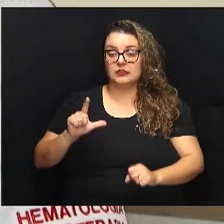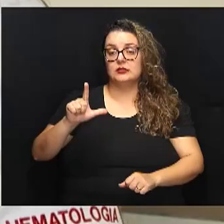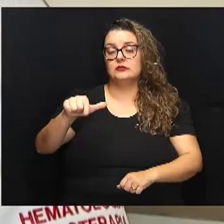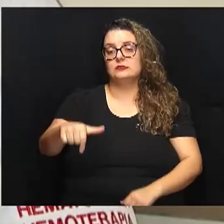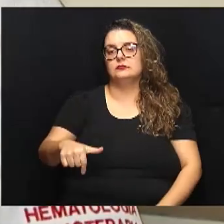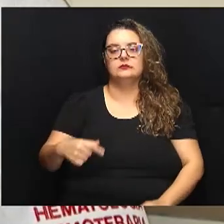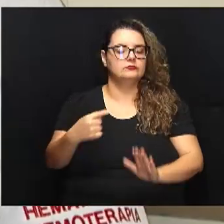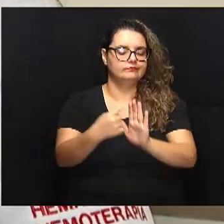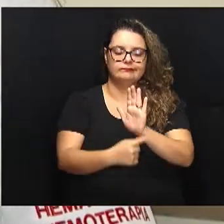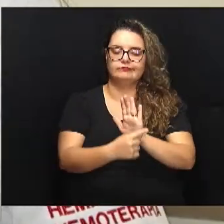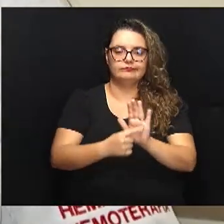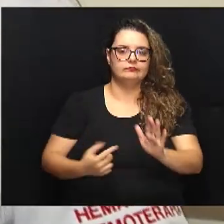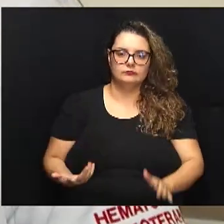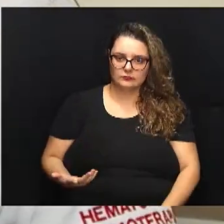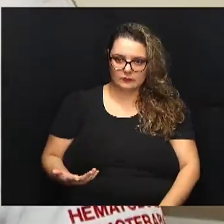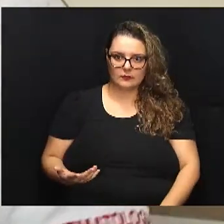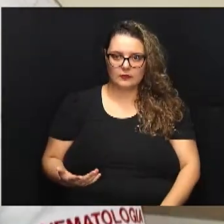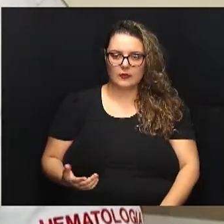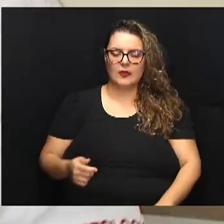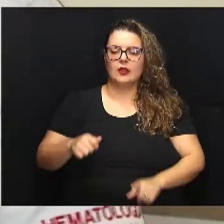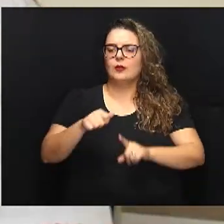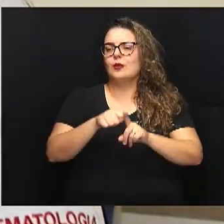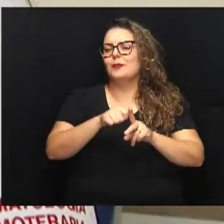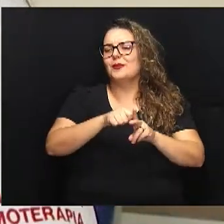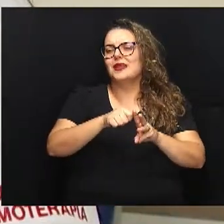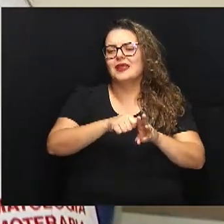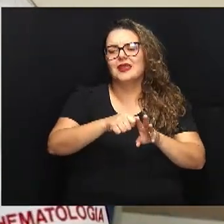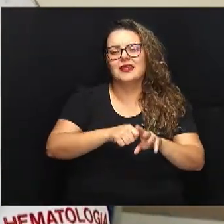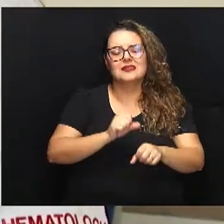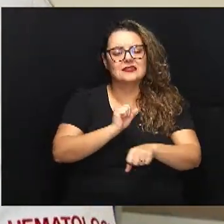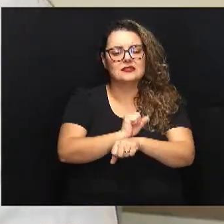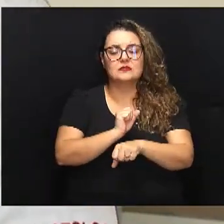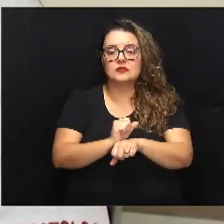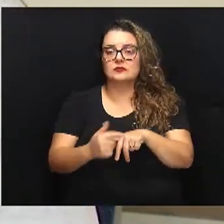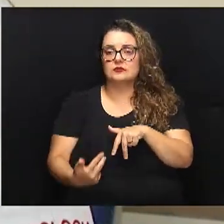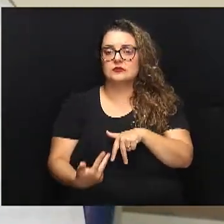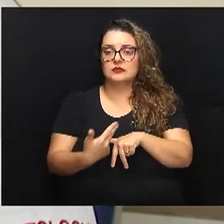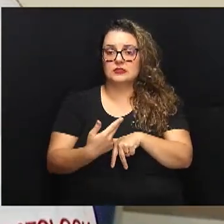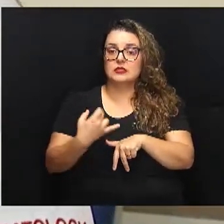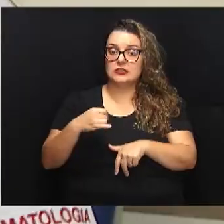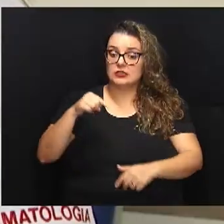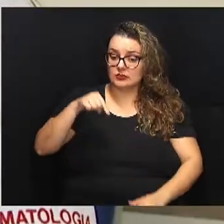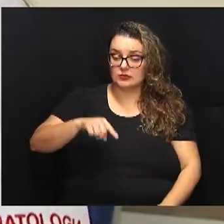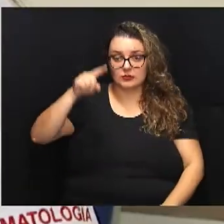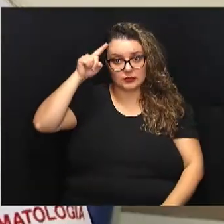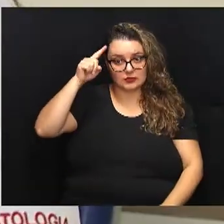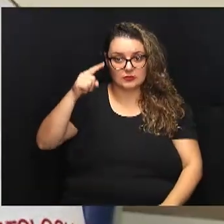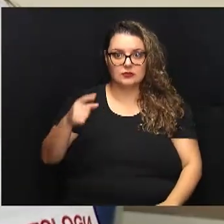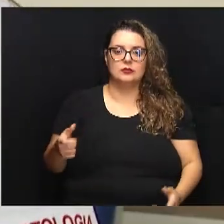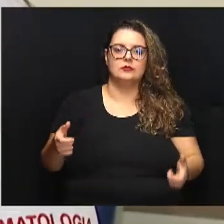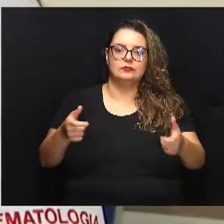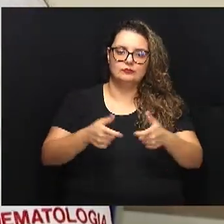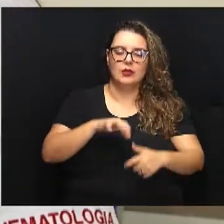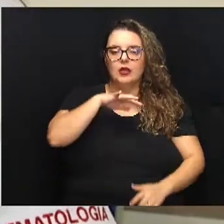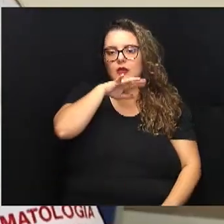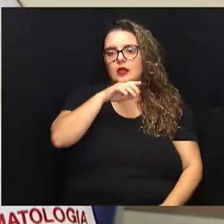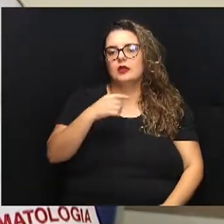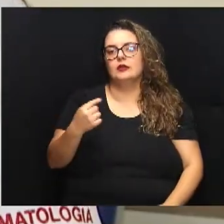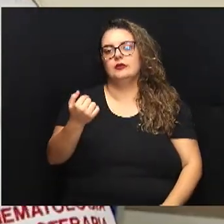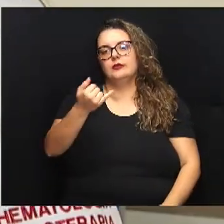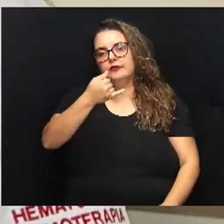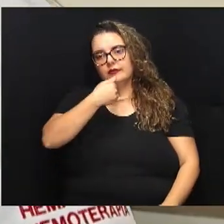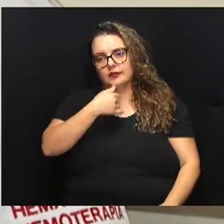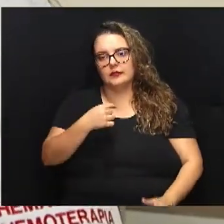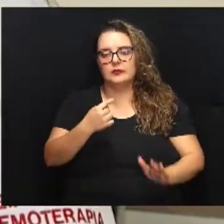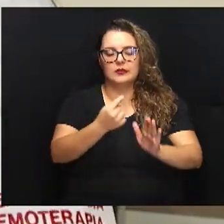são canceladas. Então, aquele paciente que está meses esperando por uma cirurgia, se naquele dia o estoque está ruim, infelizmente, teremos que cancelar essa